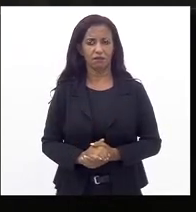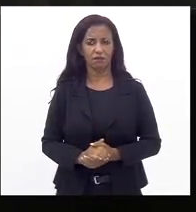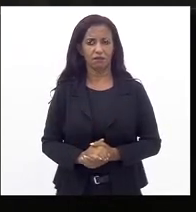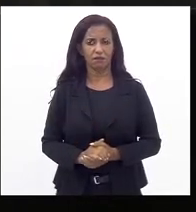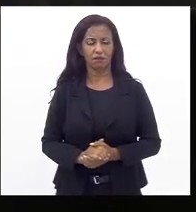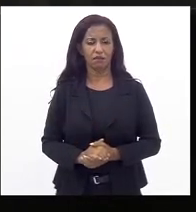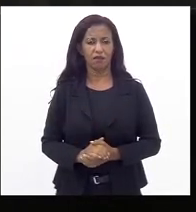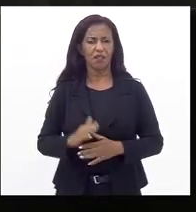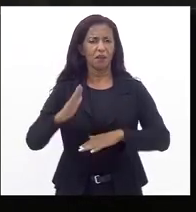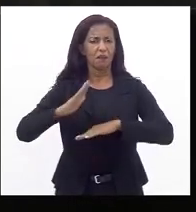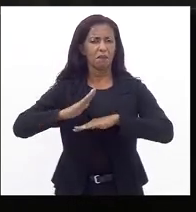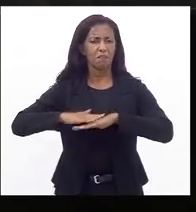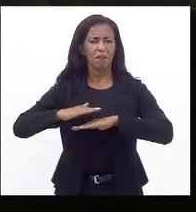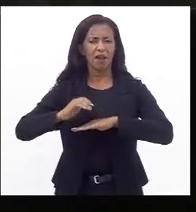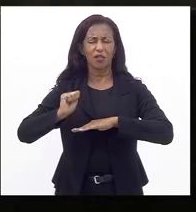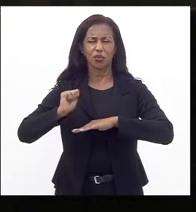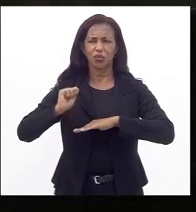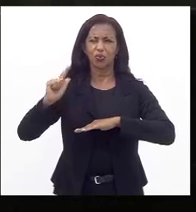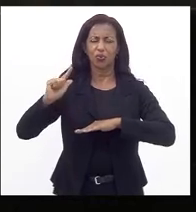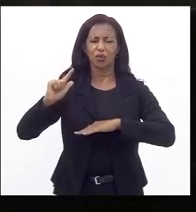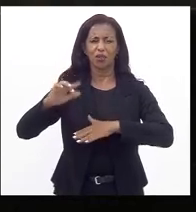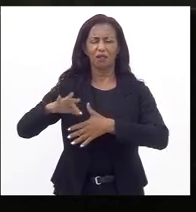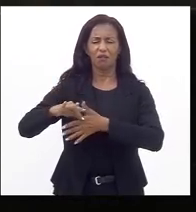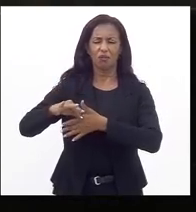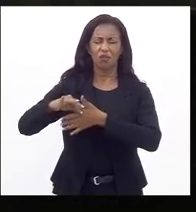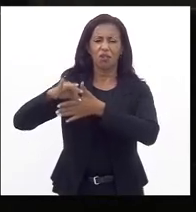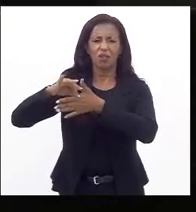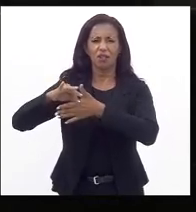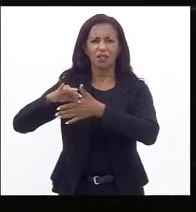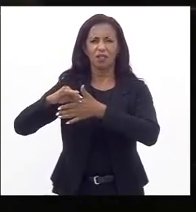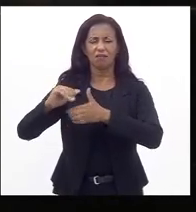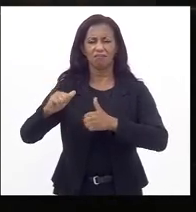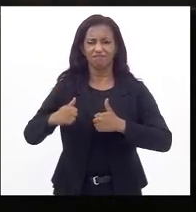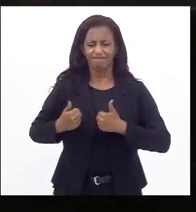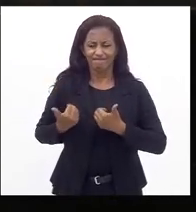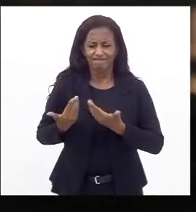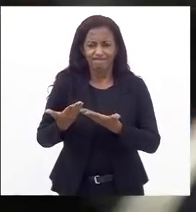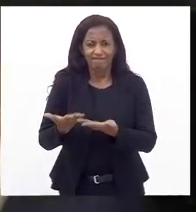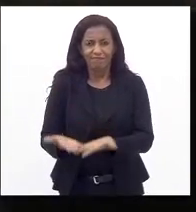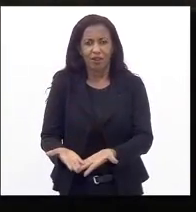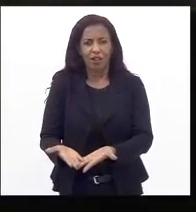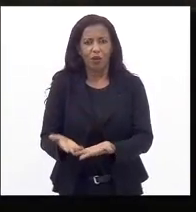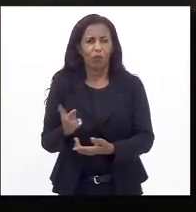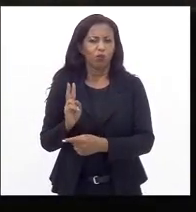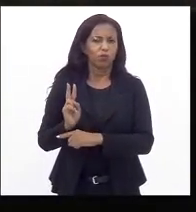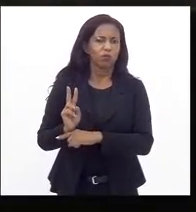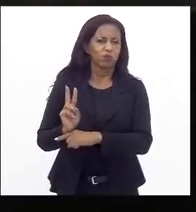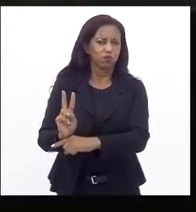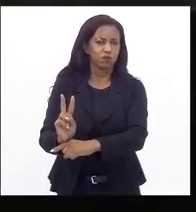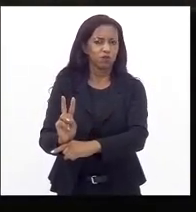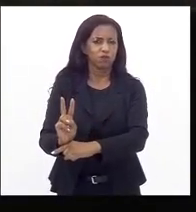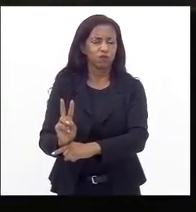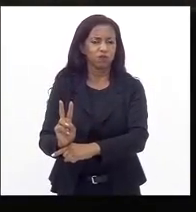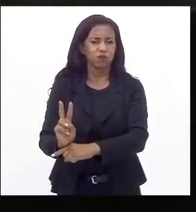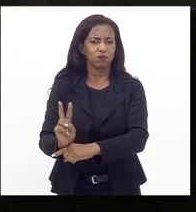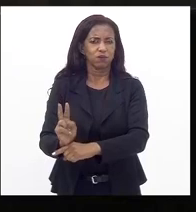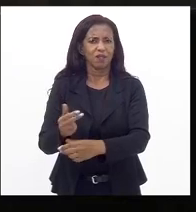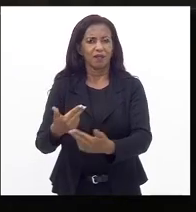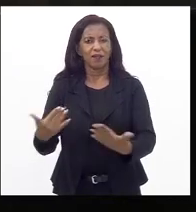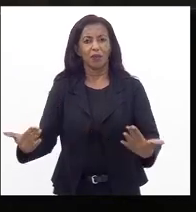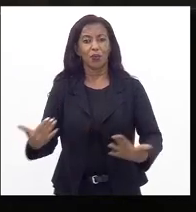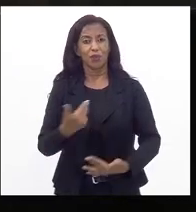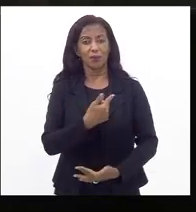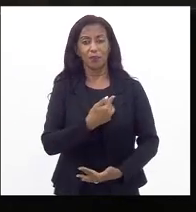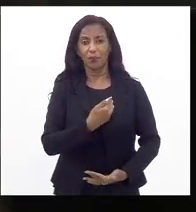é mais do que um líder no Parlamento vossa excelência tem se demonstrado um defensor e da coisa